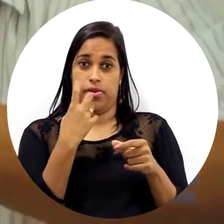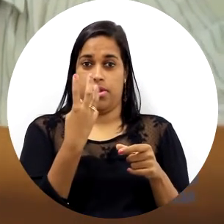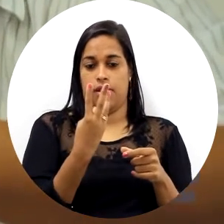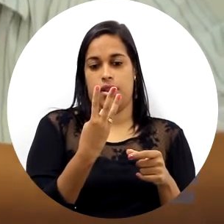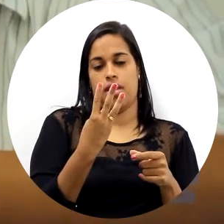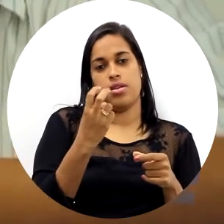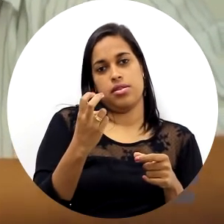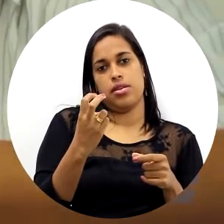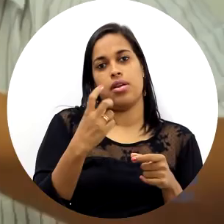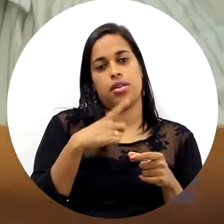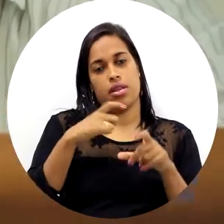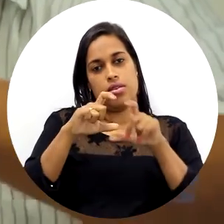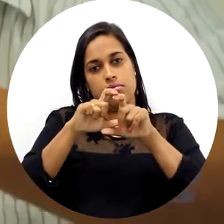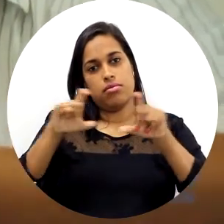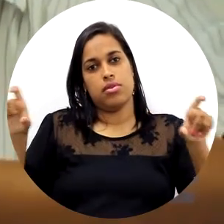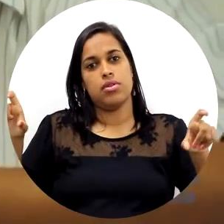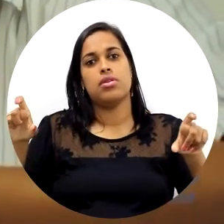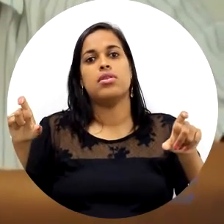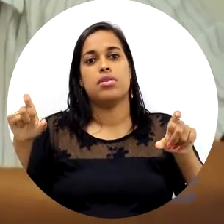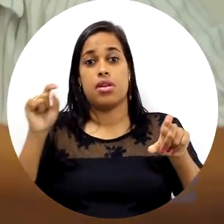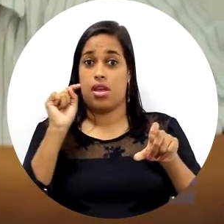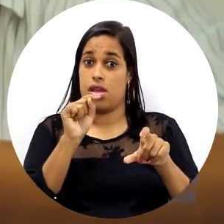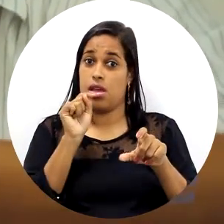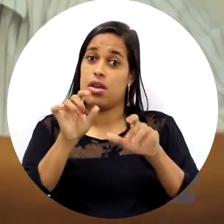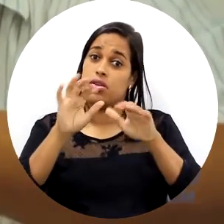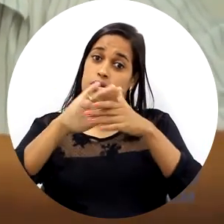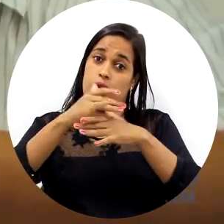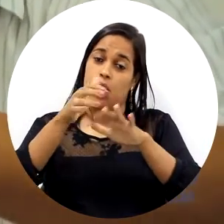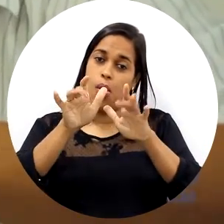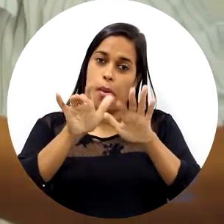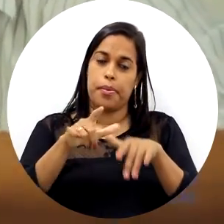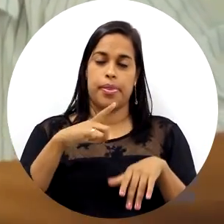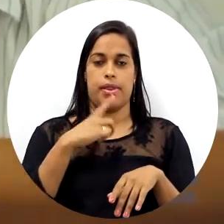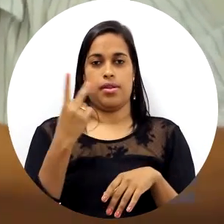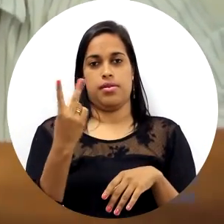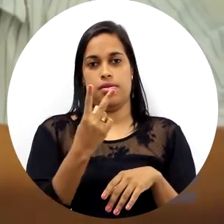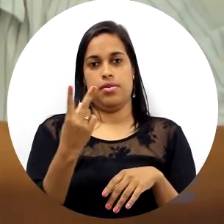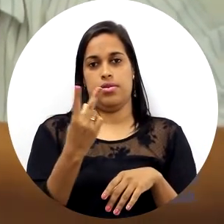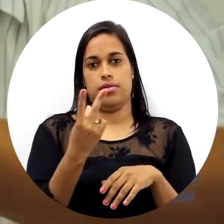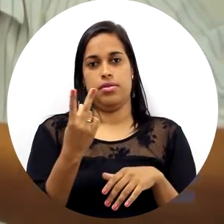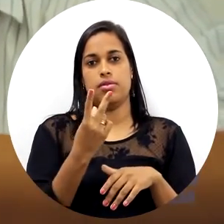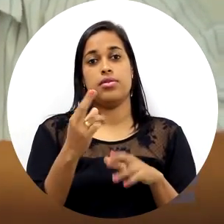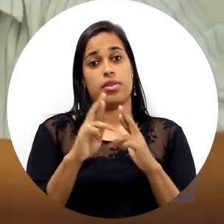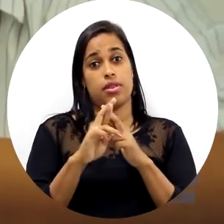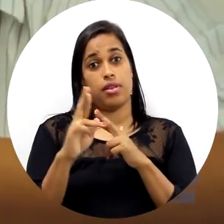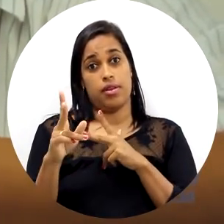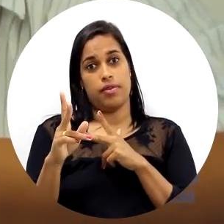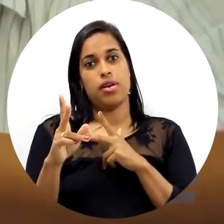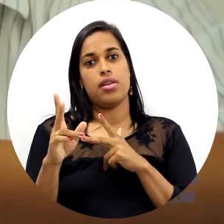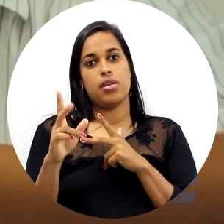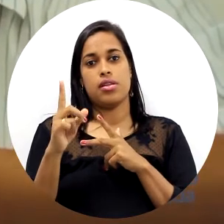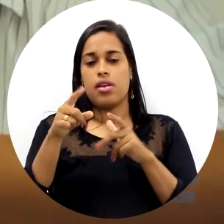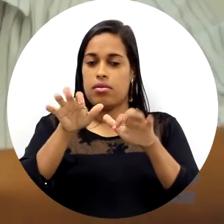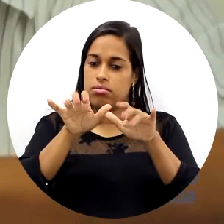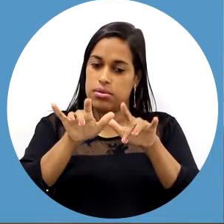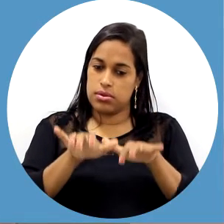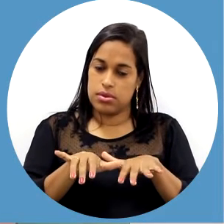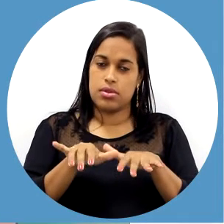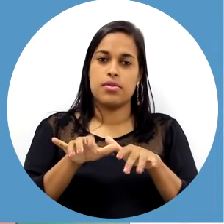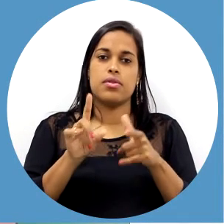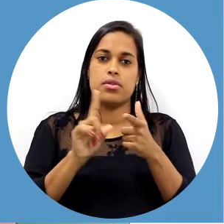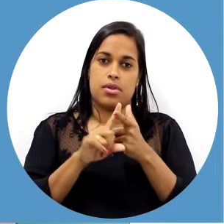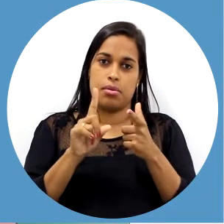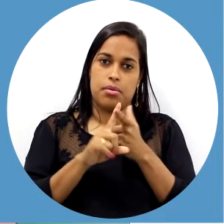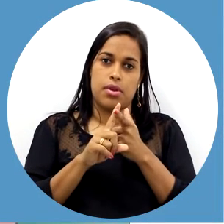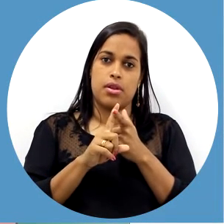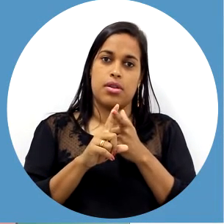3, 4, 5 placas, vou ter 5 endereços MAC. Então, nesse computador tinha duas, então eu tenho 2 endereços MAC diferentes. No Linux, basta você